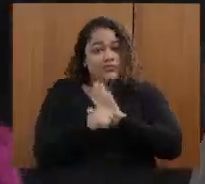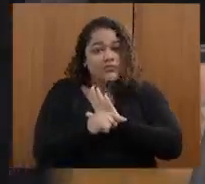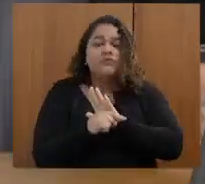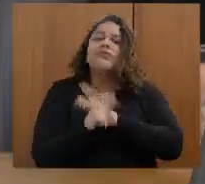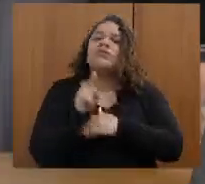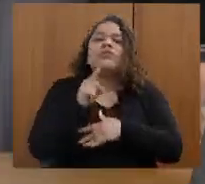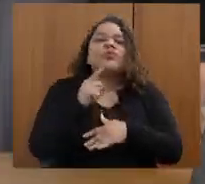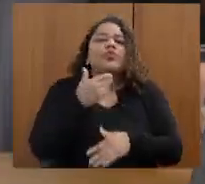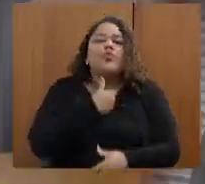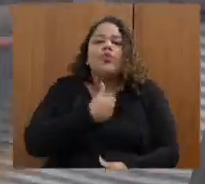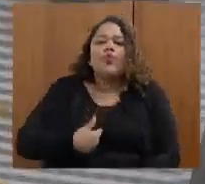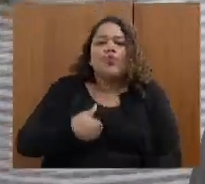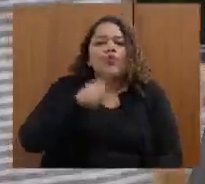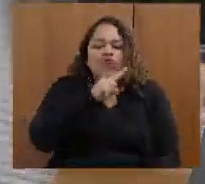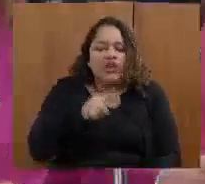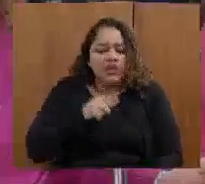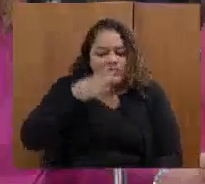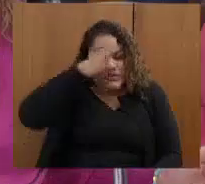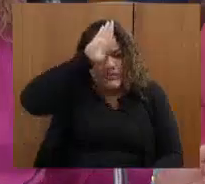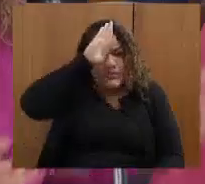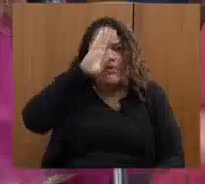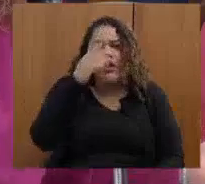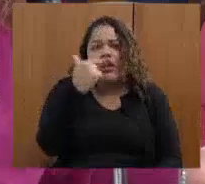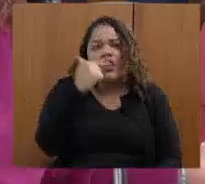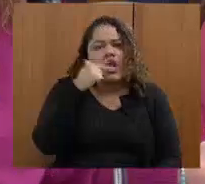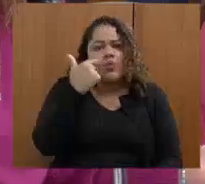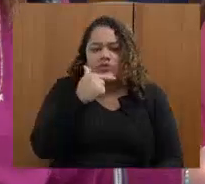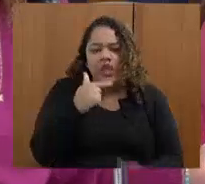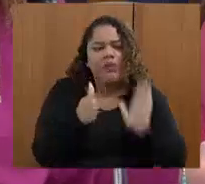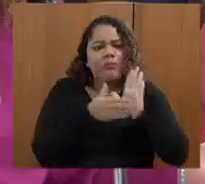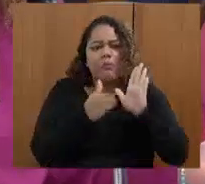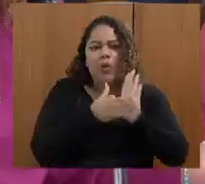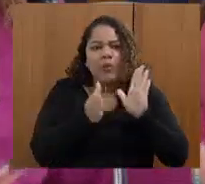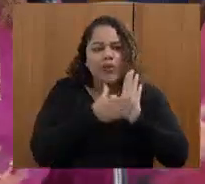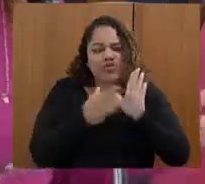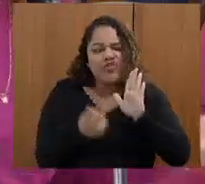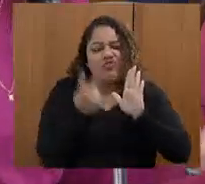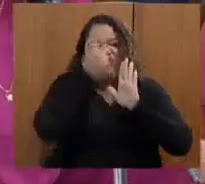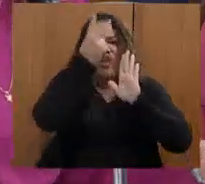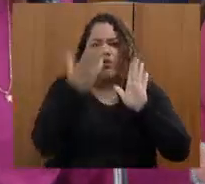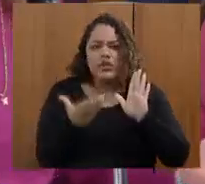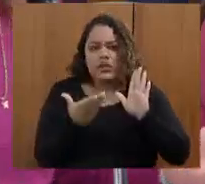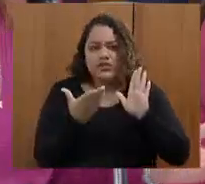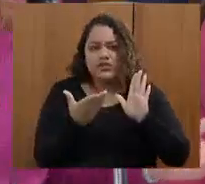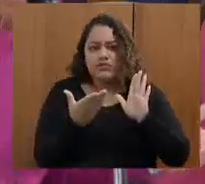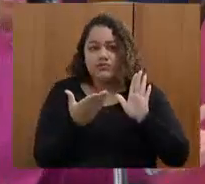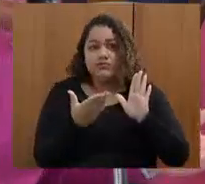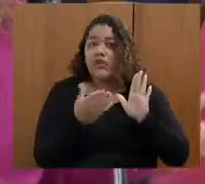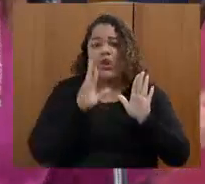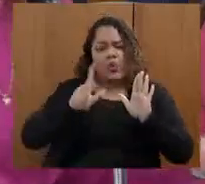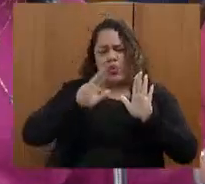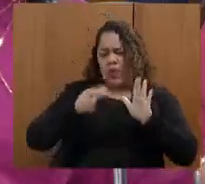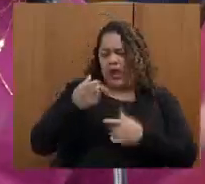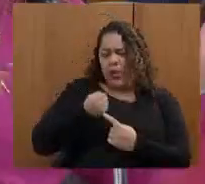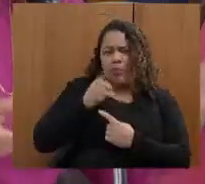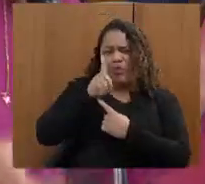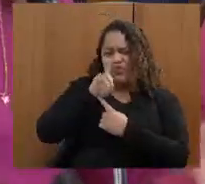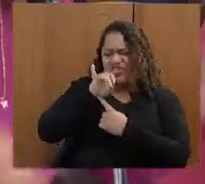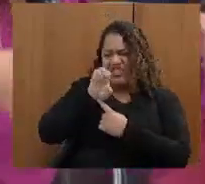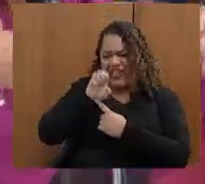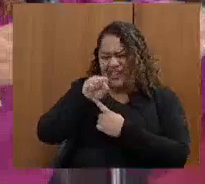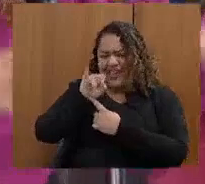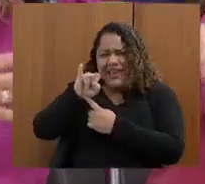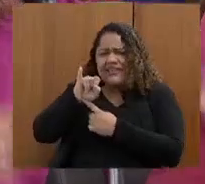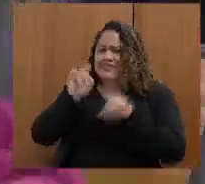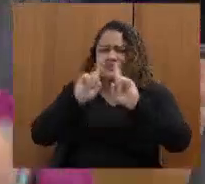não tem não tem uma proposta de noção a discussão não é número do dieese é